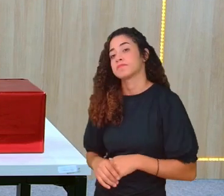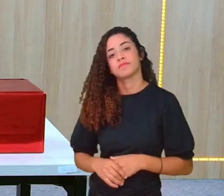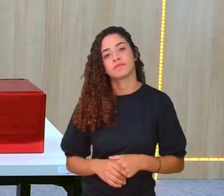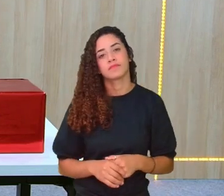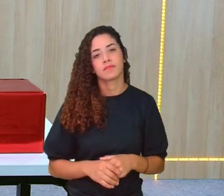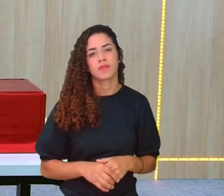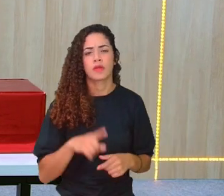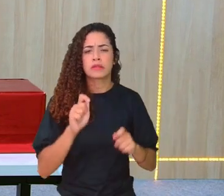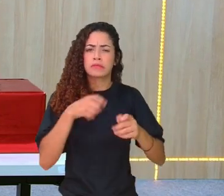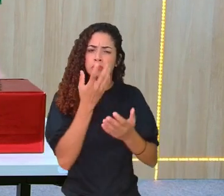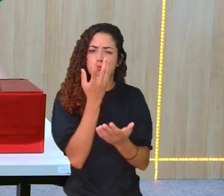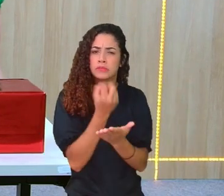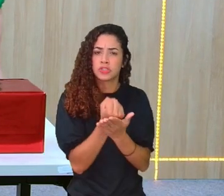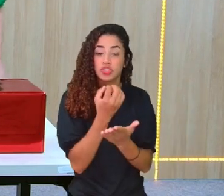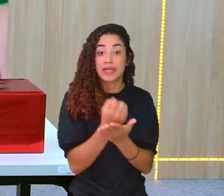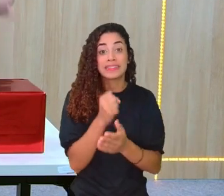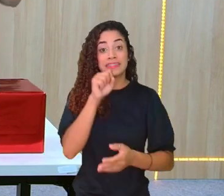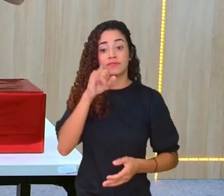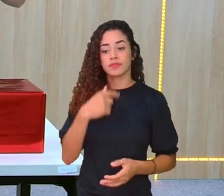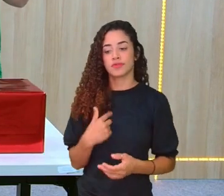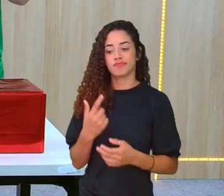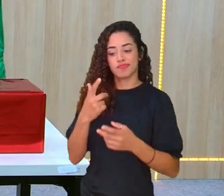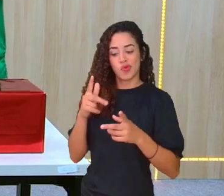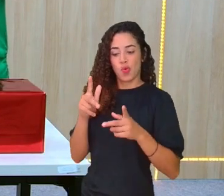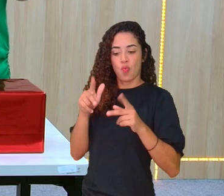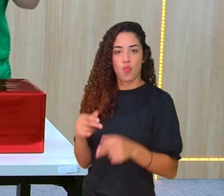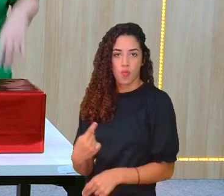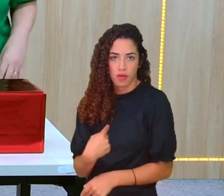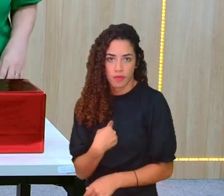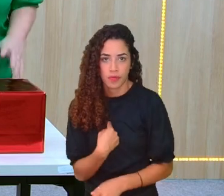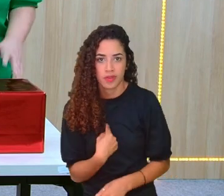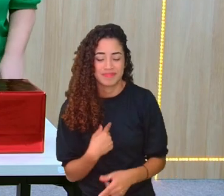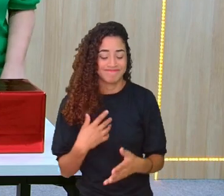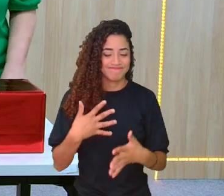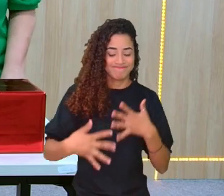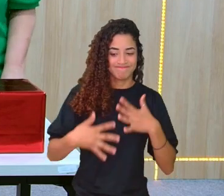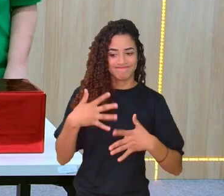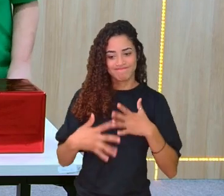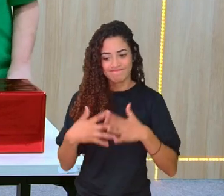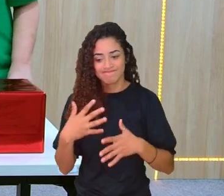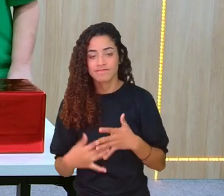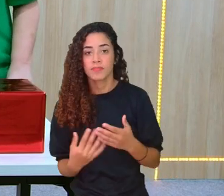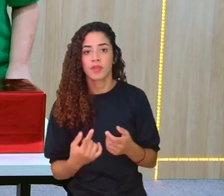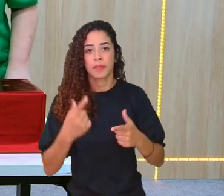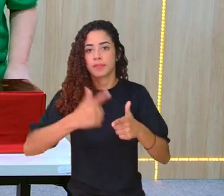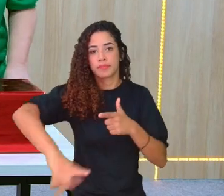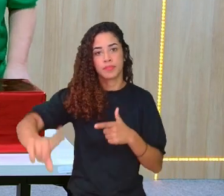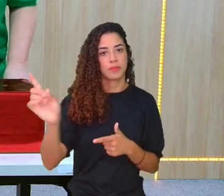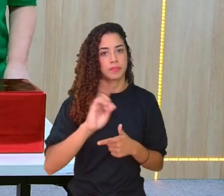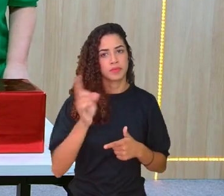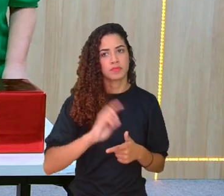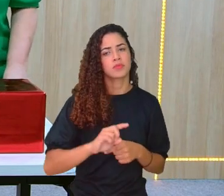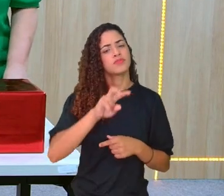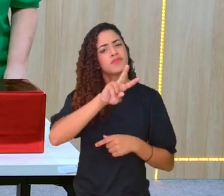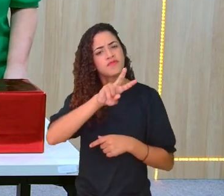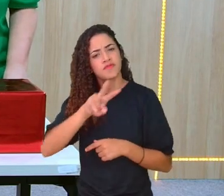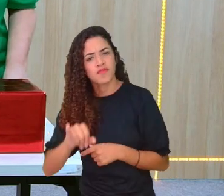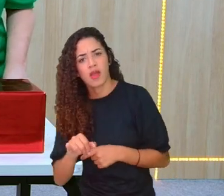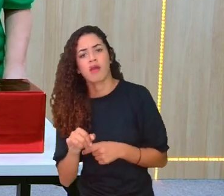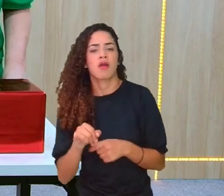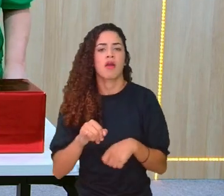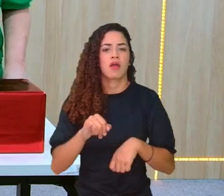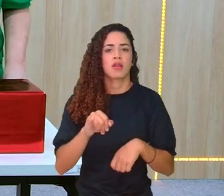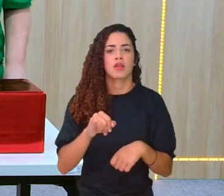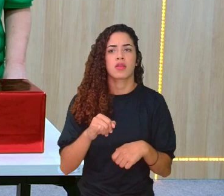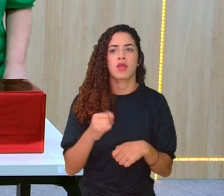vocês baixem. Se vocês são como eu, meio atrapalhadinho na hora de pegar, não tem problema. Vai lá na loja de